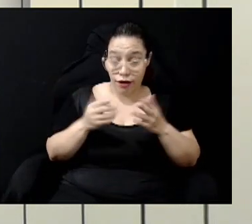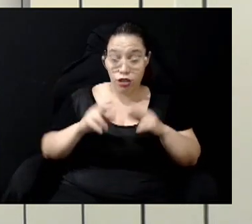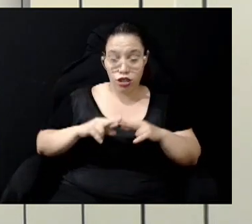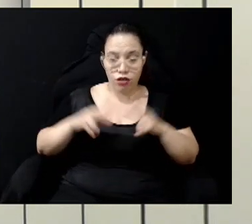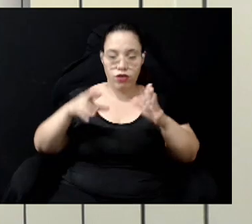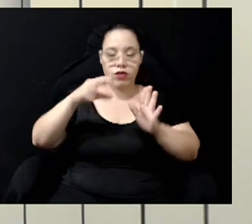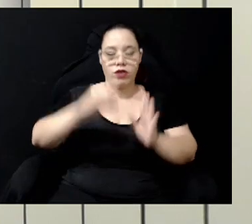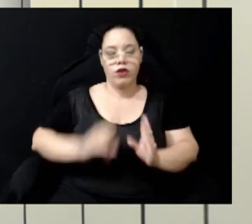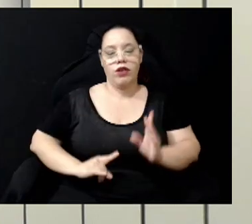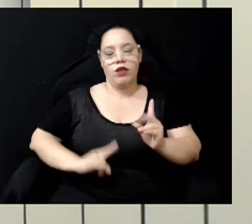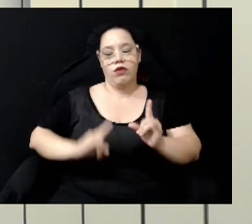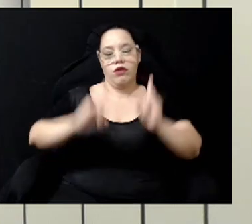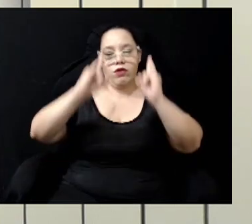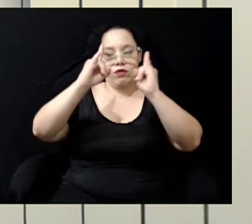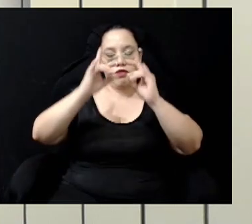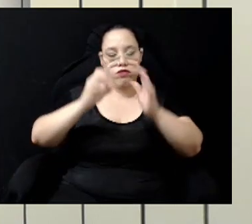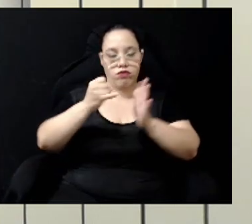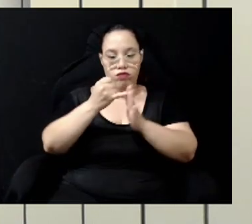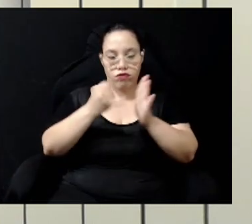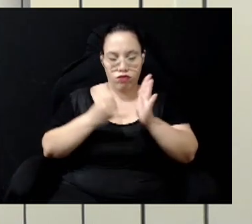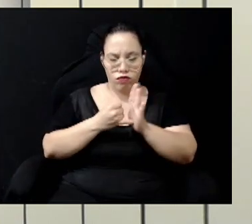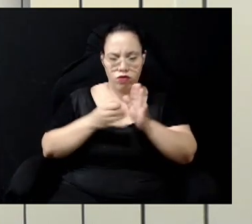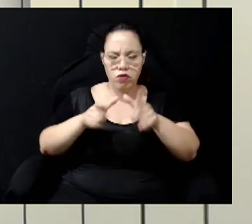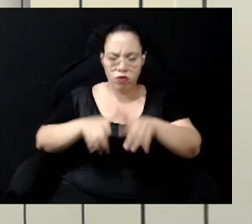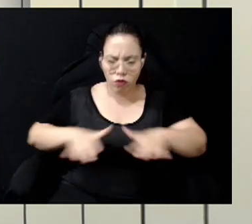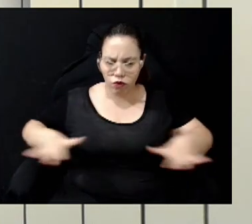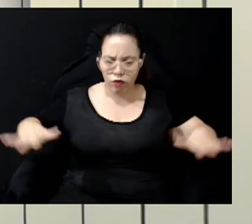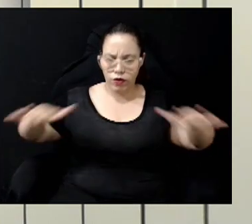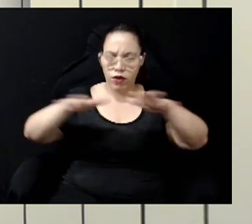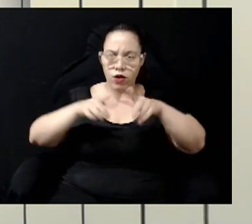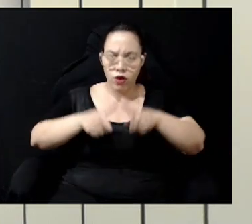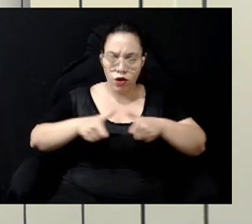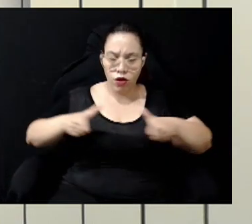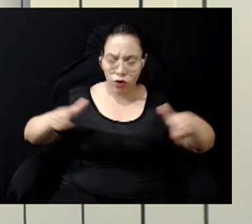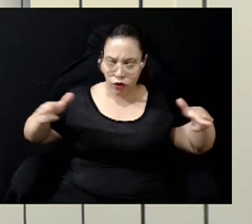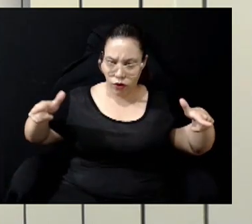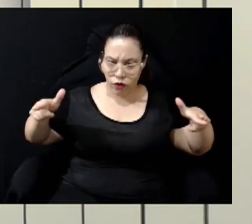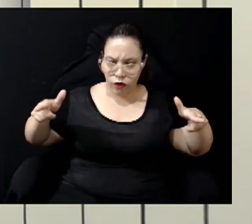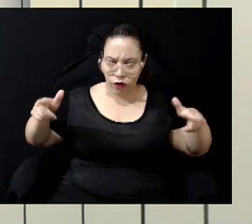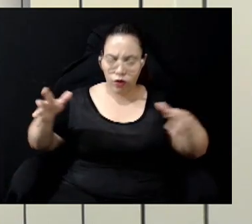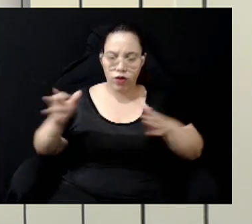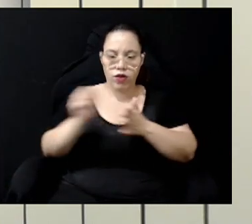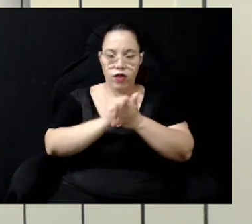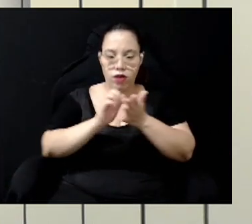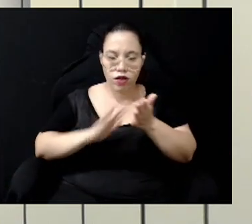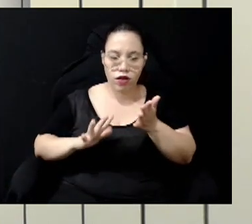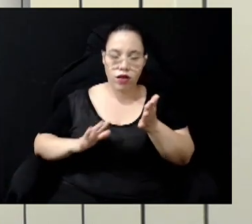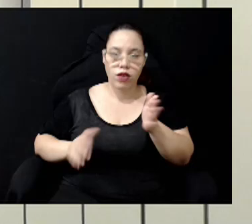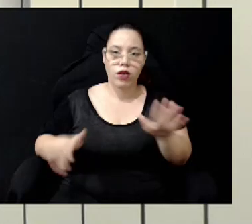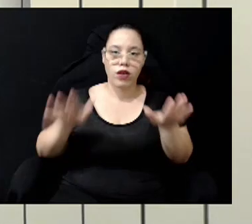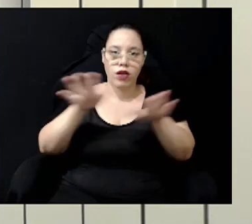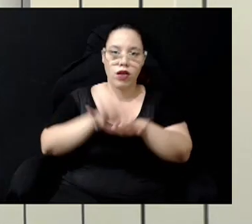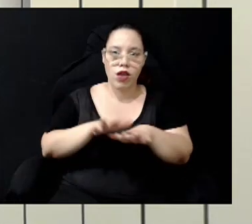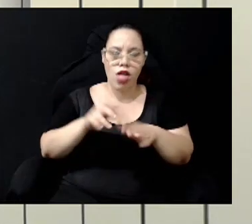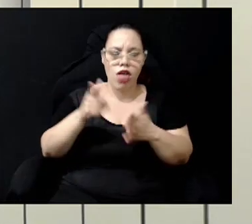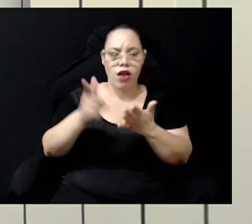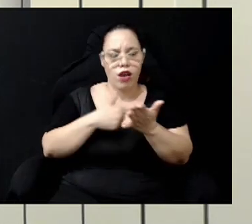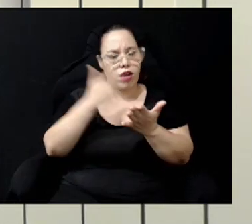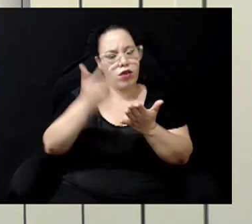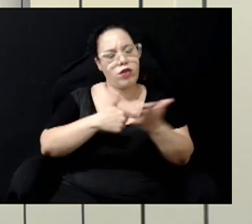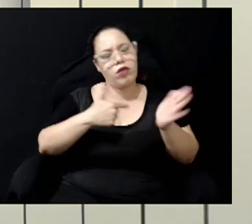da entidade é um espaço para uma extensa lista de atividades, incluindo eventos literários, exposições